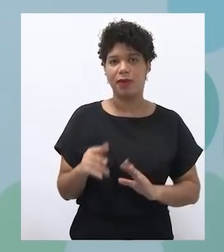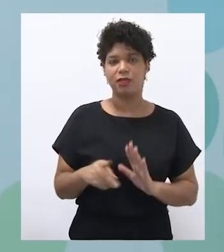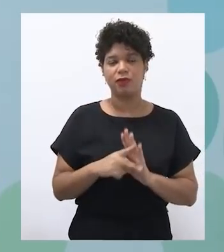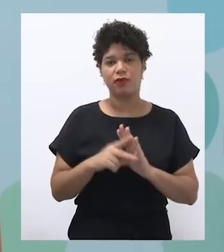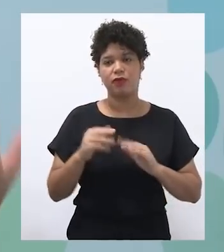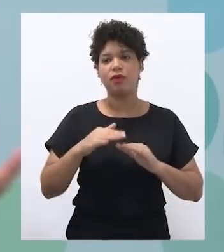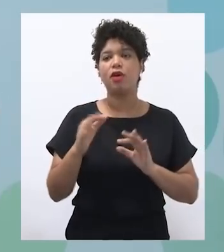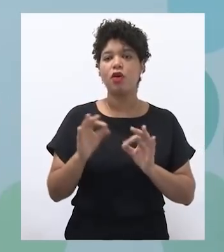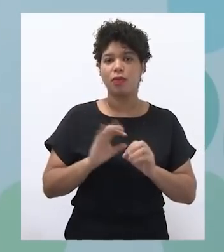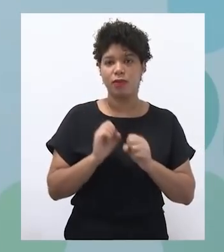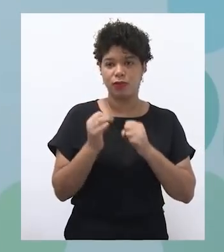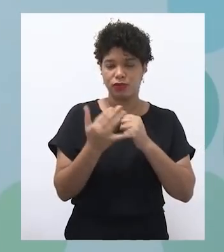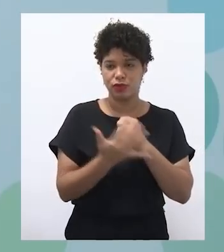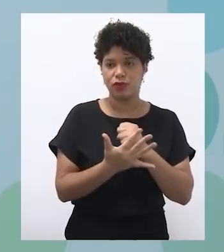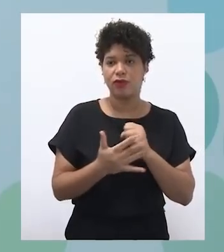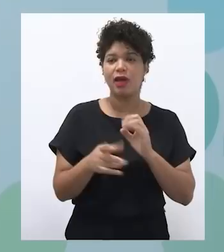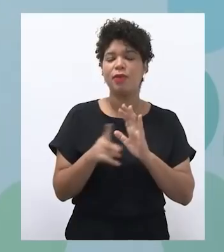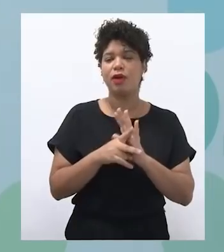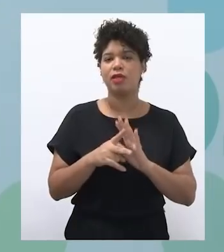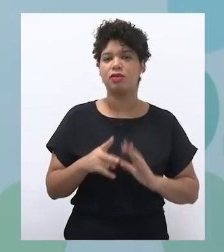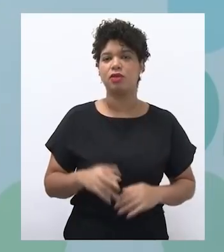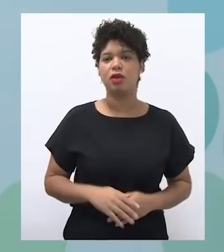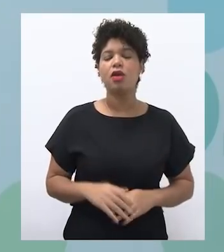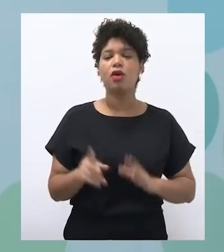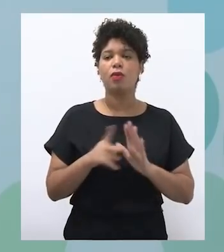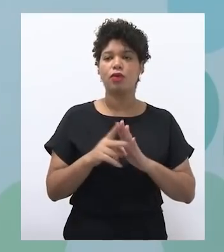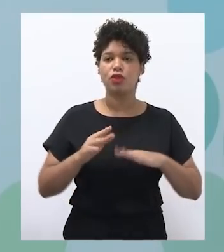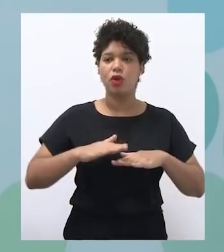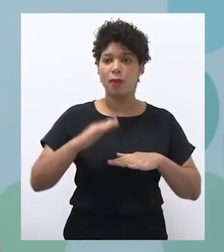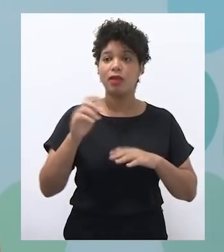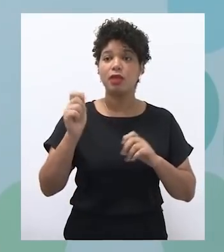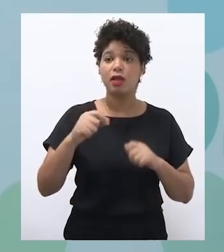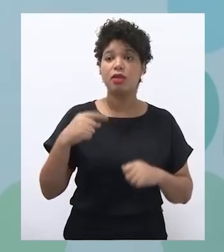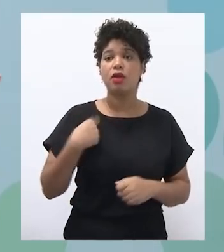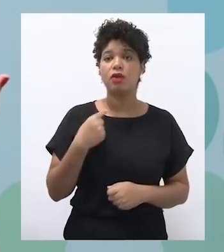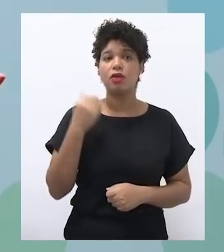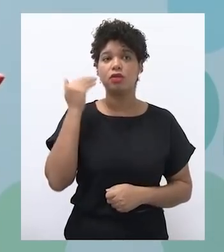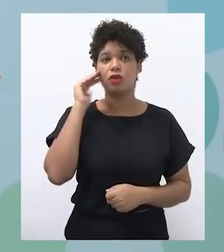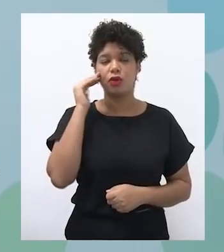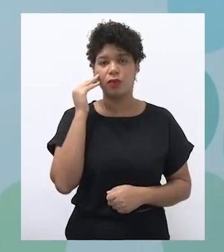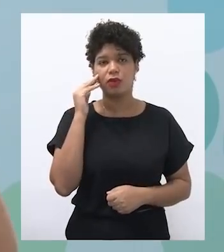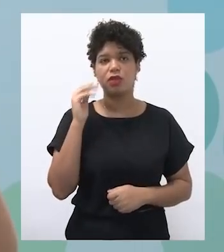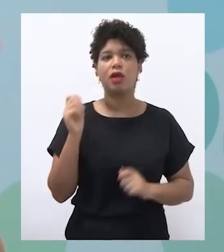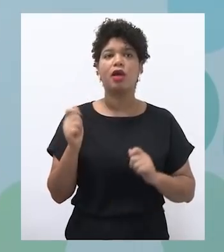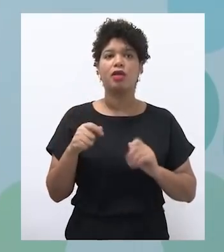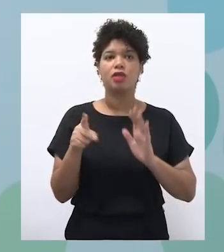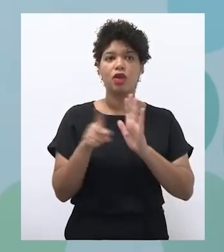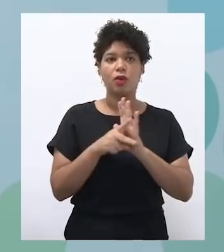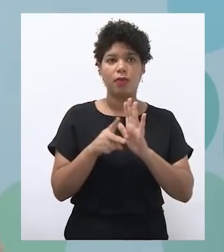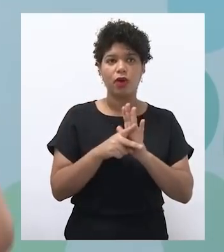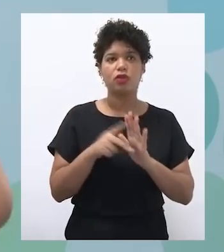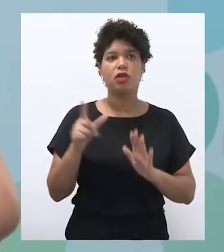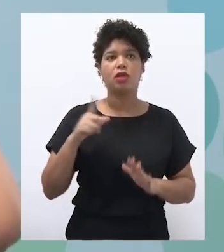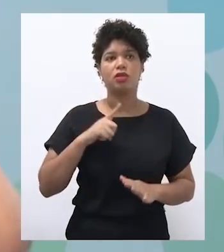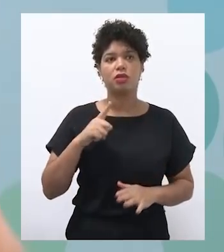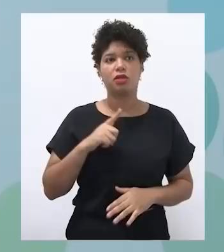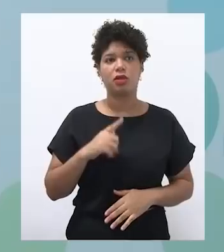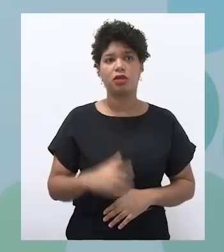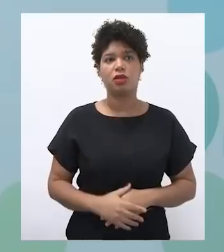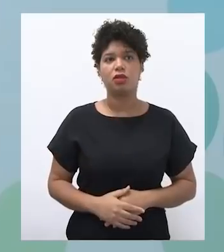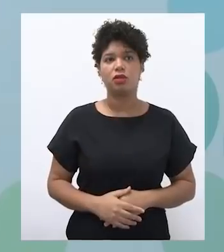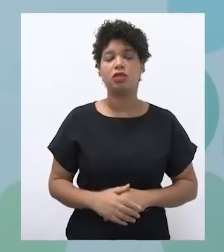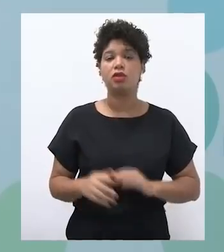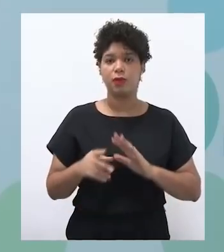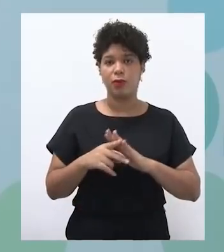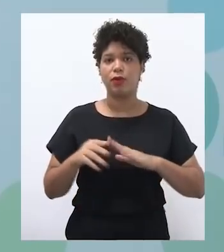da pandemia e a utilização de recursos tecnológicos, é a questão de ter o recurso, né, que muitos